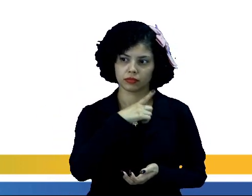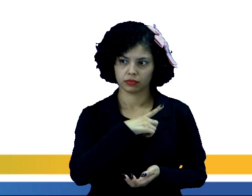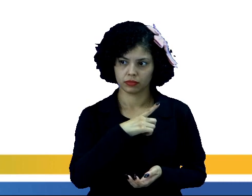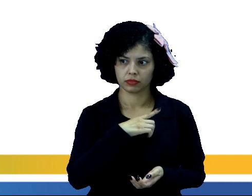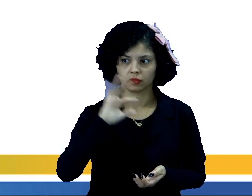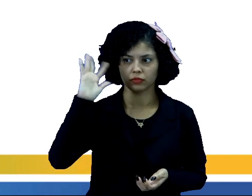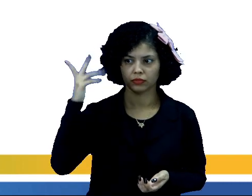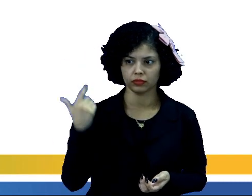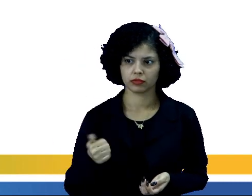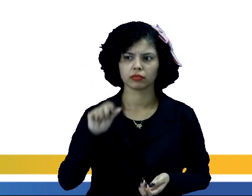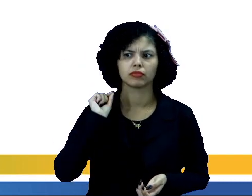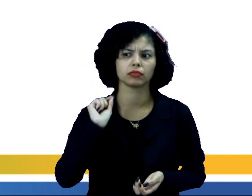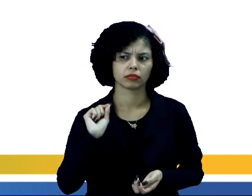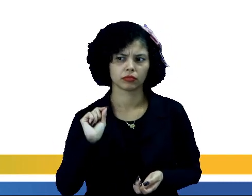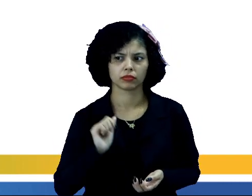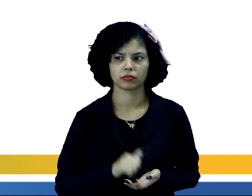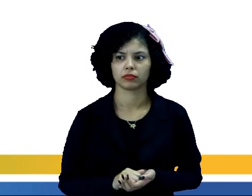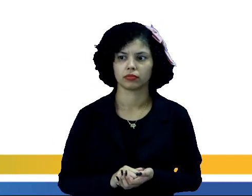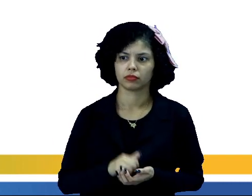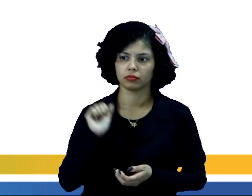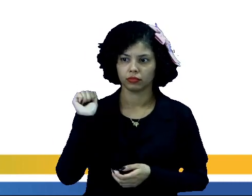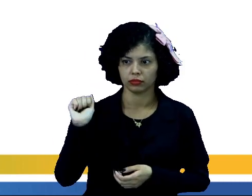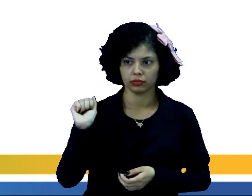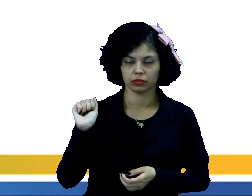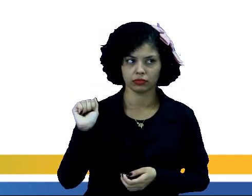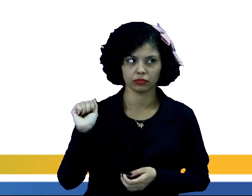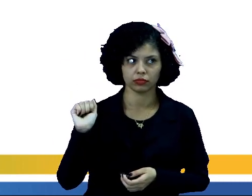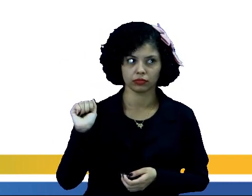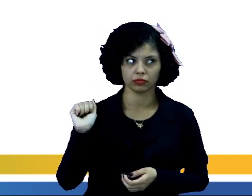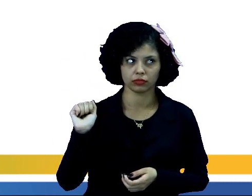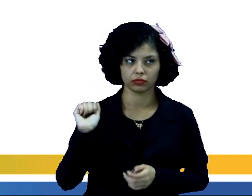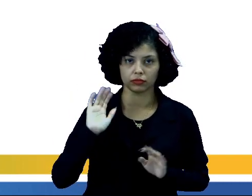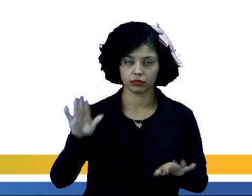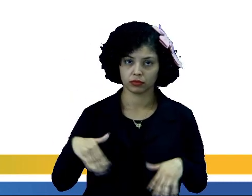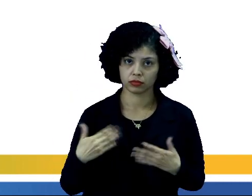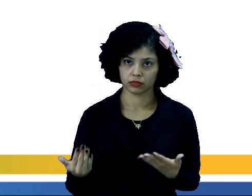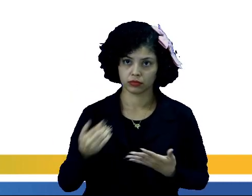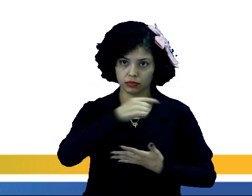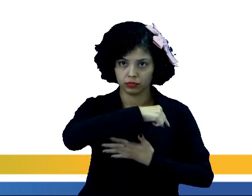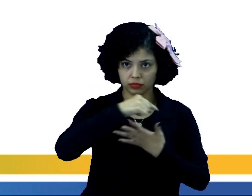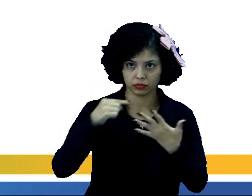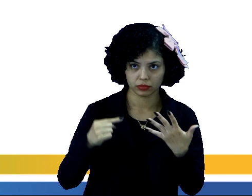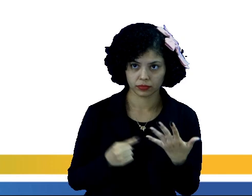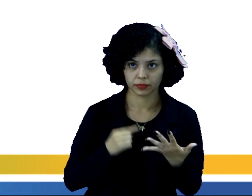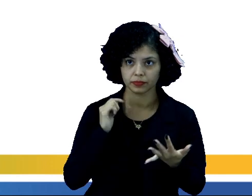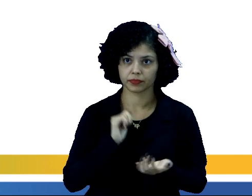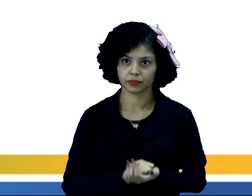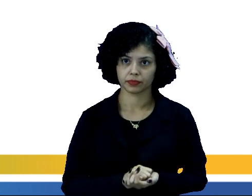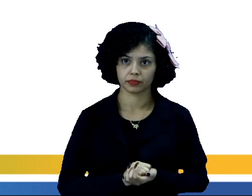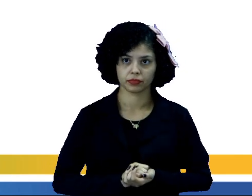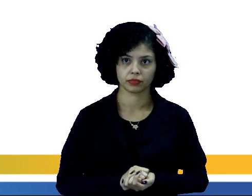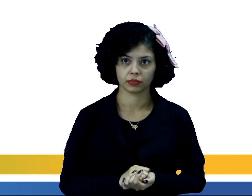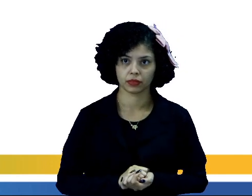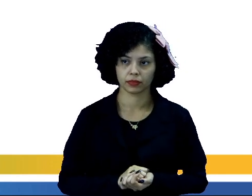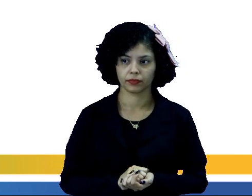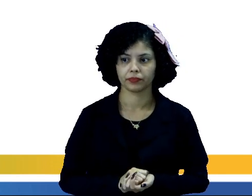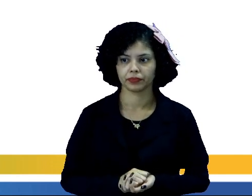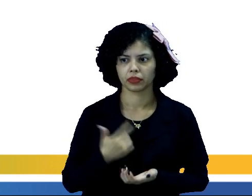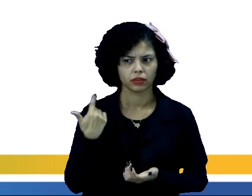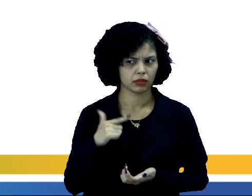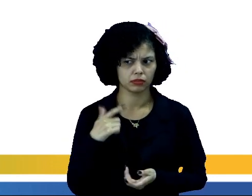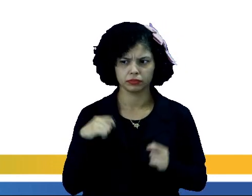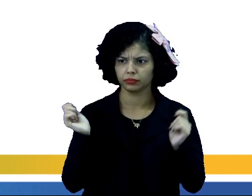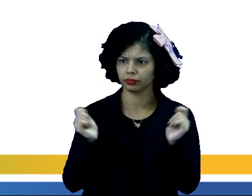aspectos de origem africana é, prestem atenção, qual dessas alternativas, tá, não